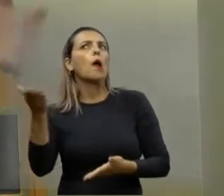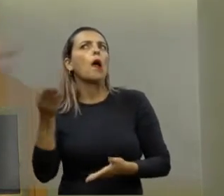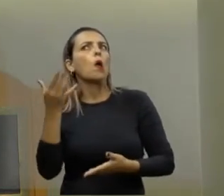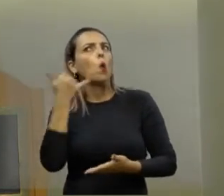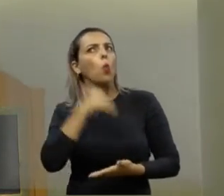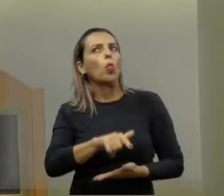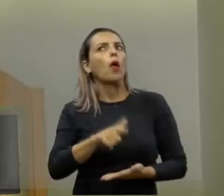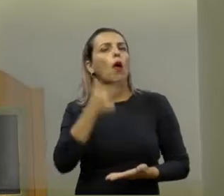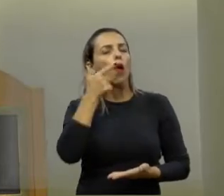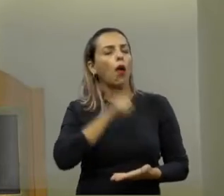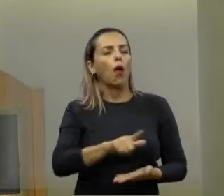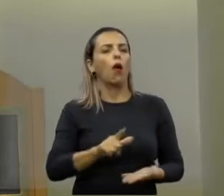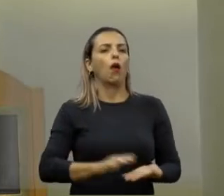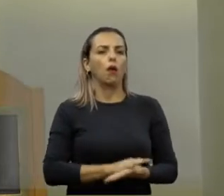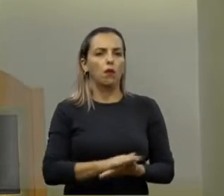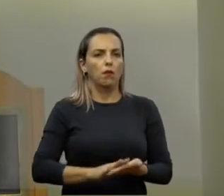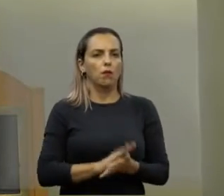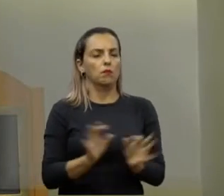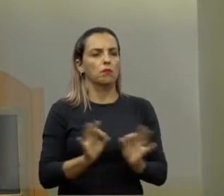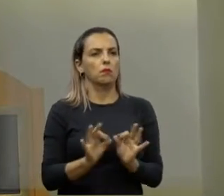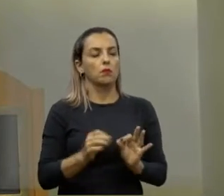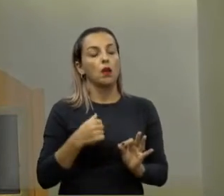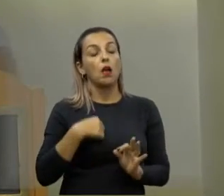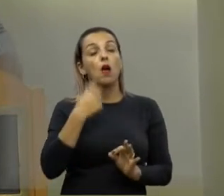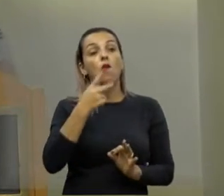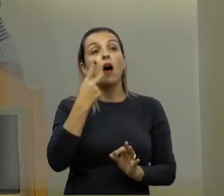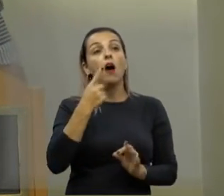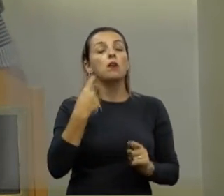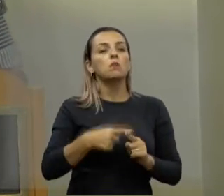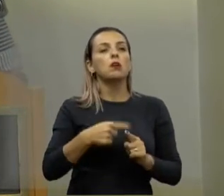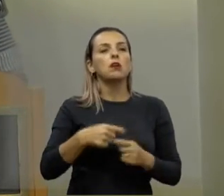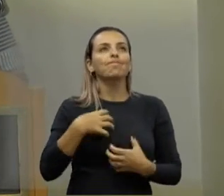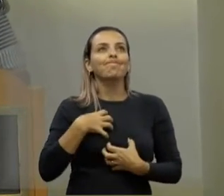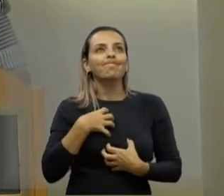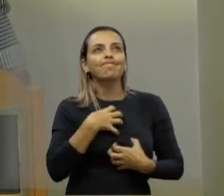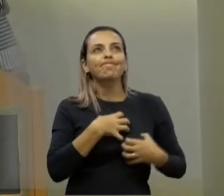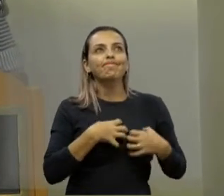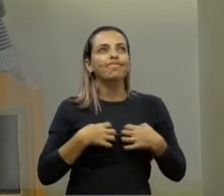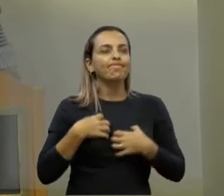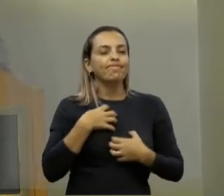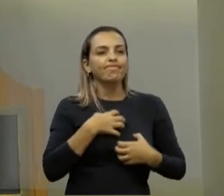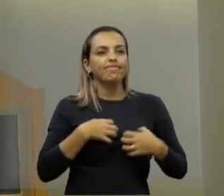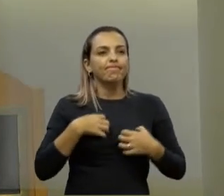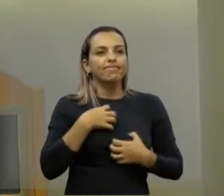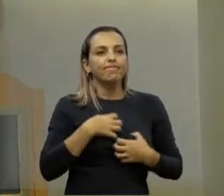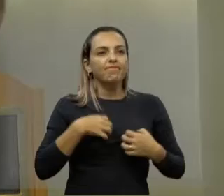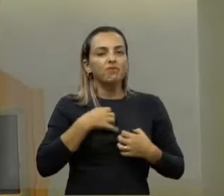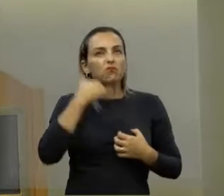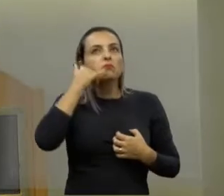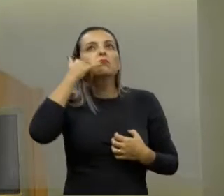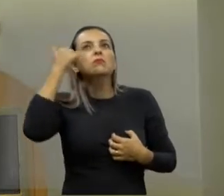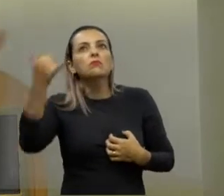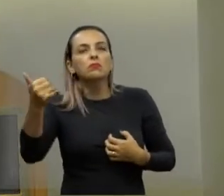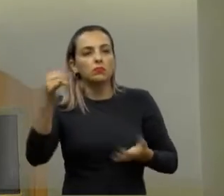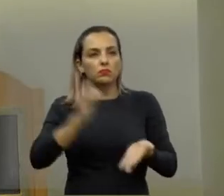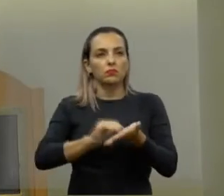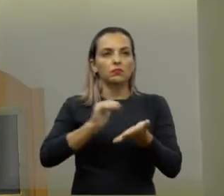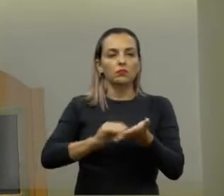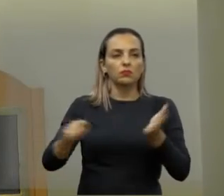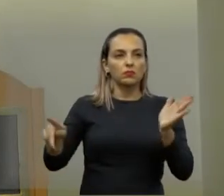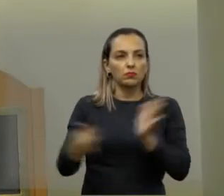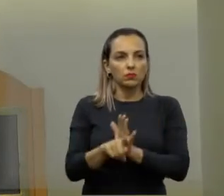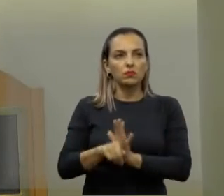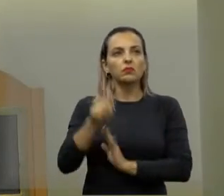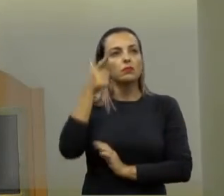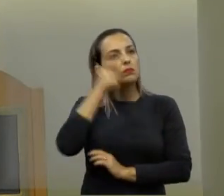secretaria não consegue então assim quero colocar aqui na sessão Porque isso tem me incomodado muito o fato da gente tem que falar diretamente com o secretário e